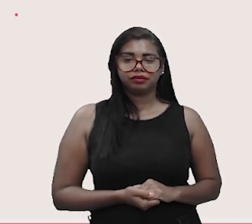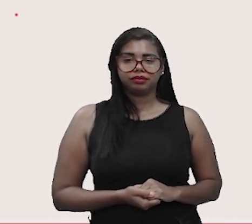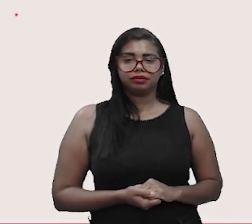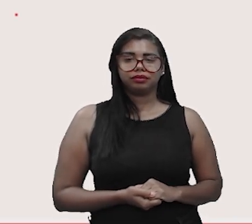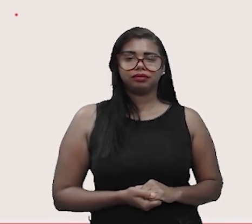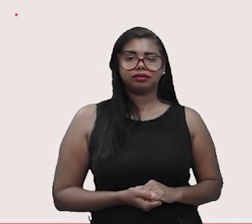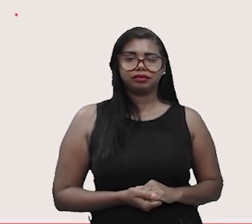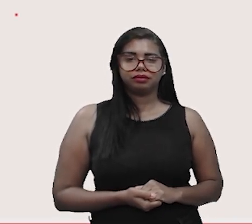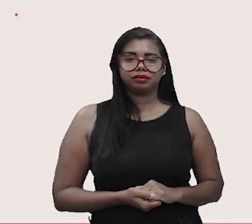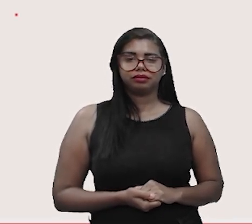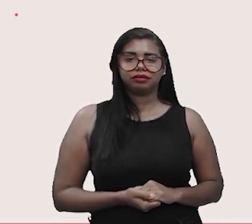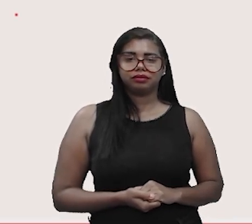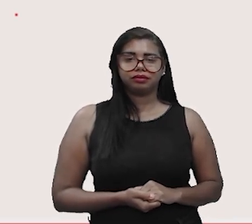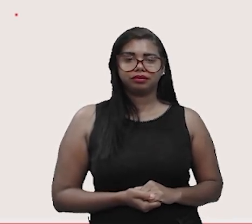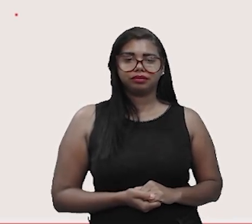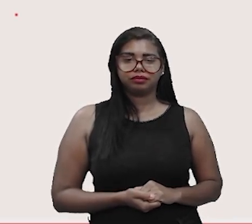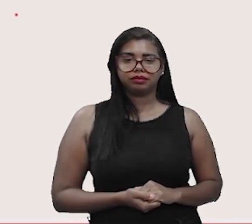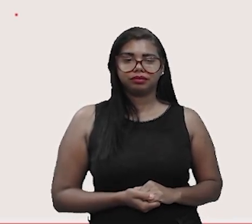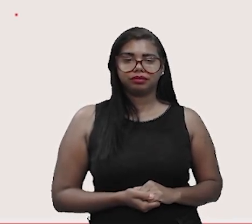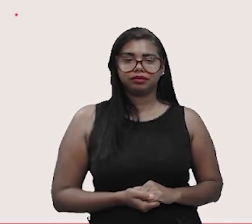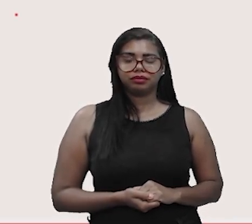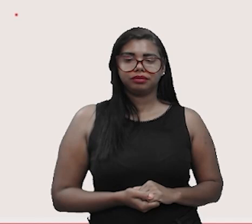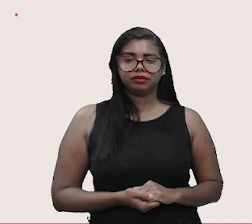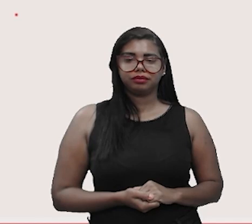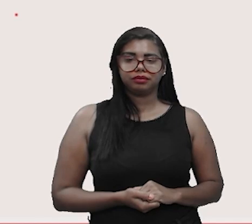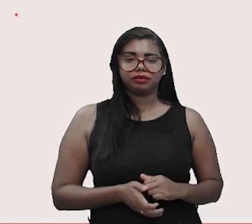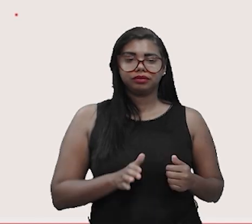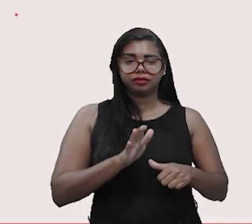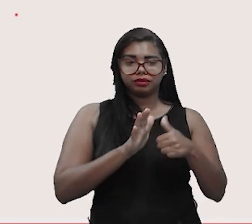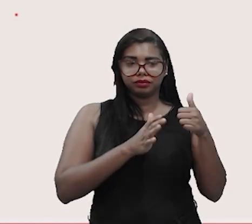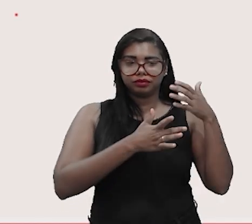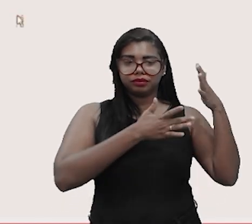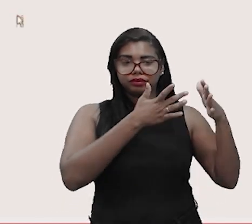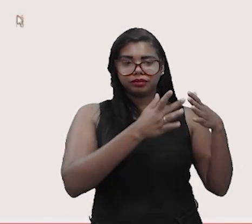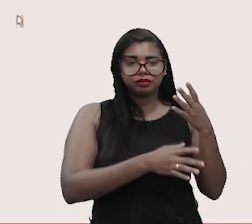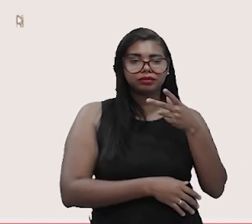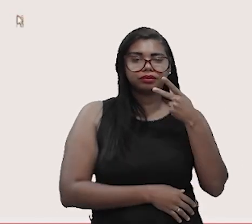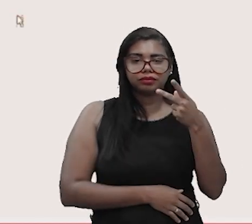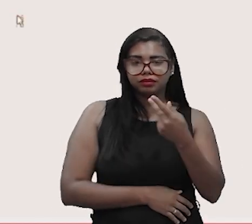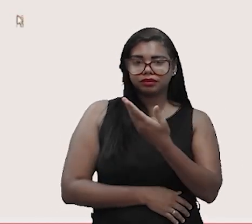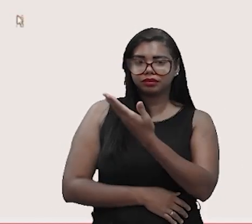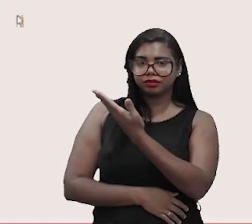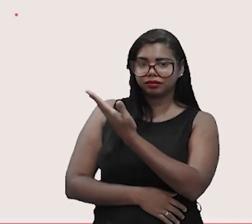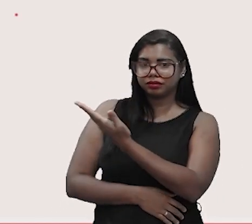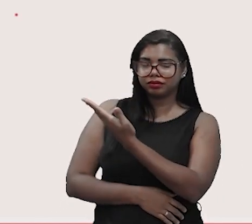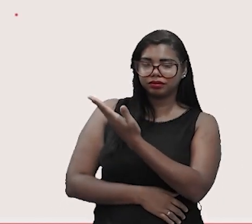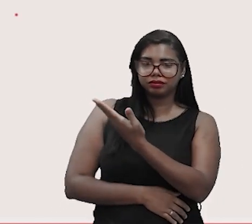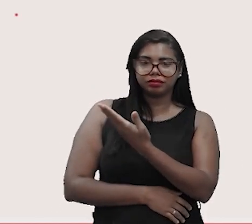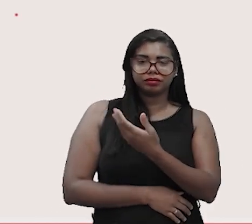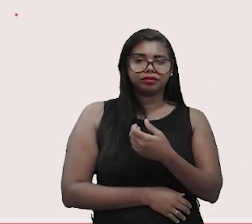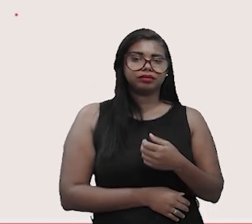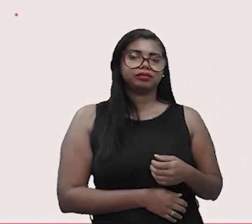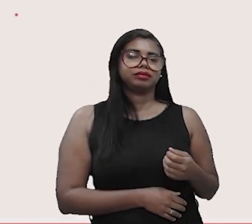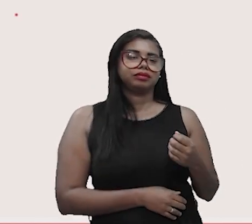personagem aí foi usando uma linguagem coloquial. Ele usou a próclise, não é o pronome anteposto aqui, ó, ao